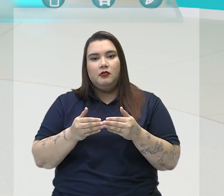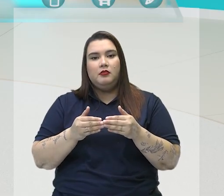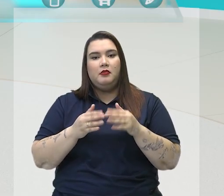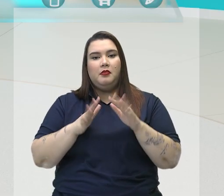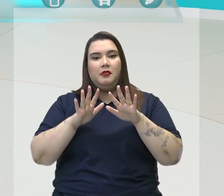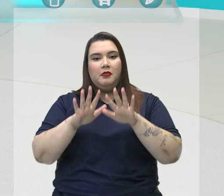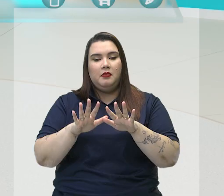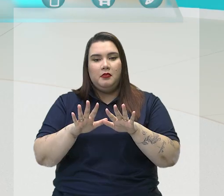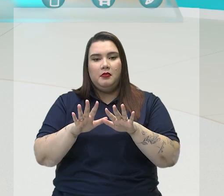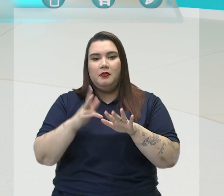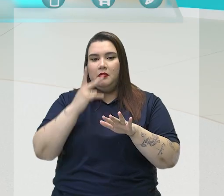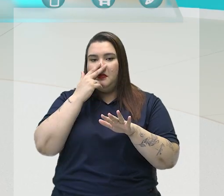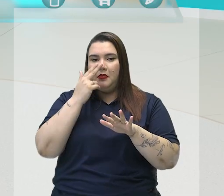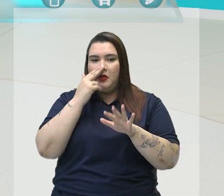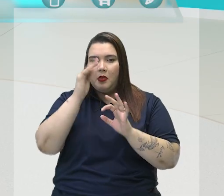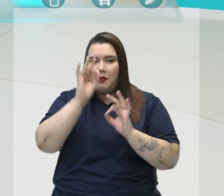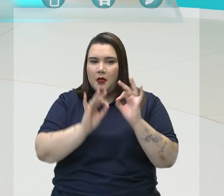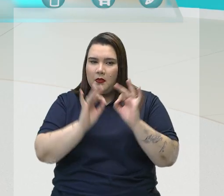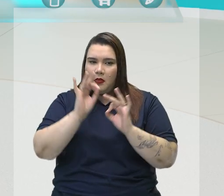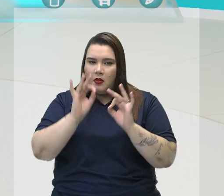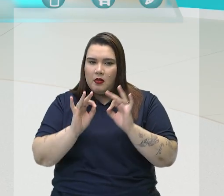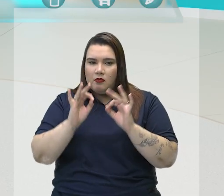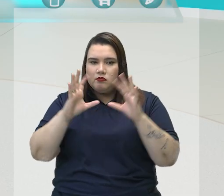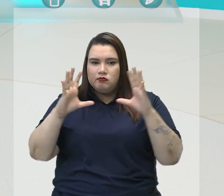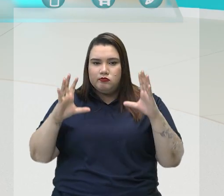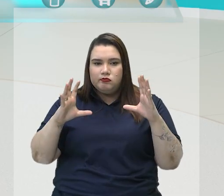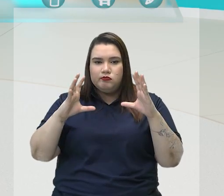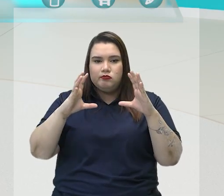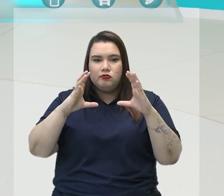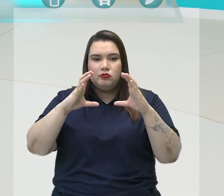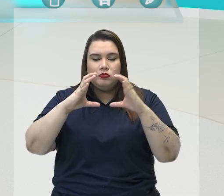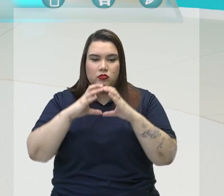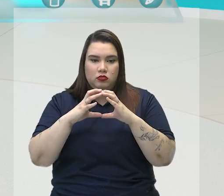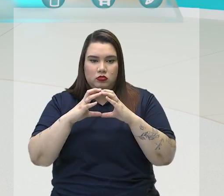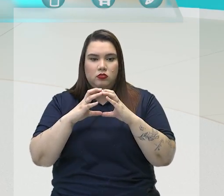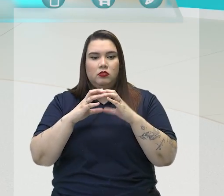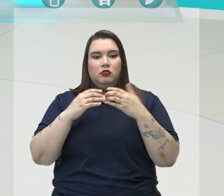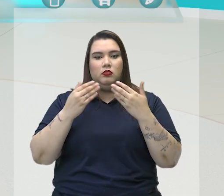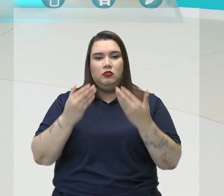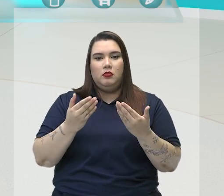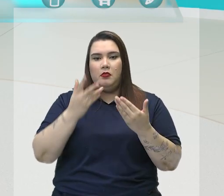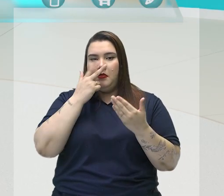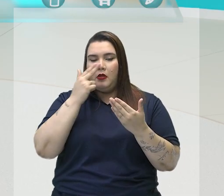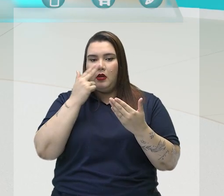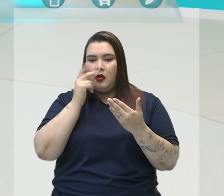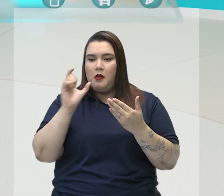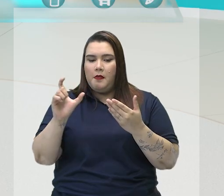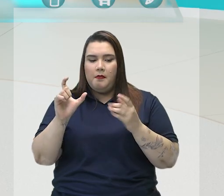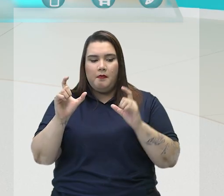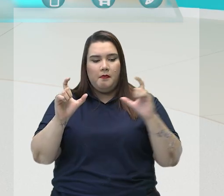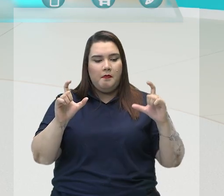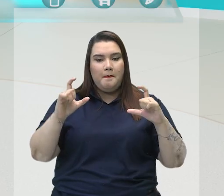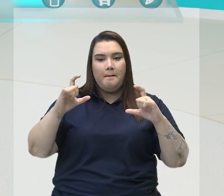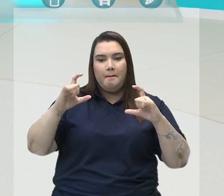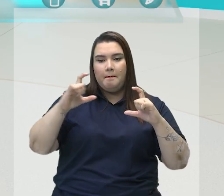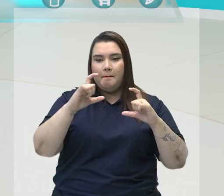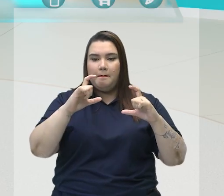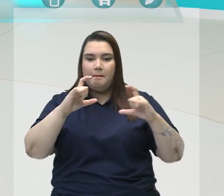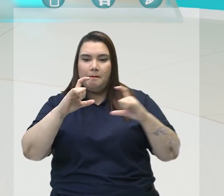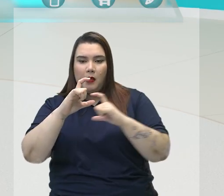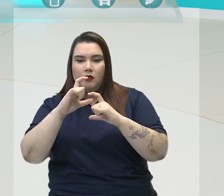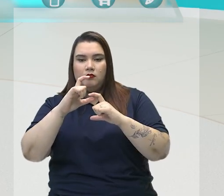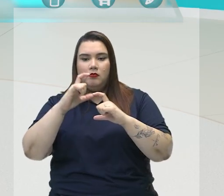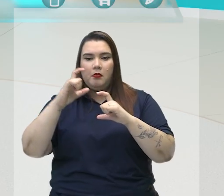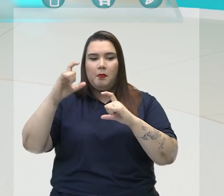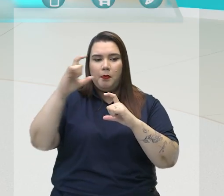é como se fossem calculadas para se formar, como uma peça que encaixa na outra, sem